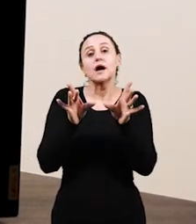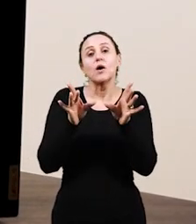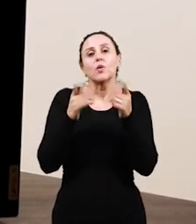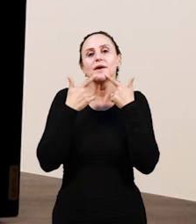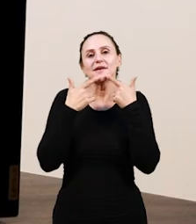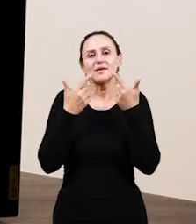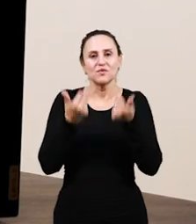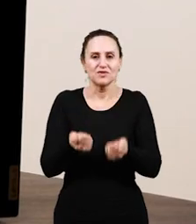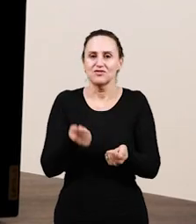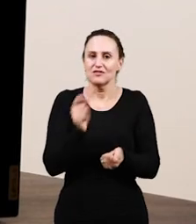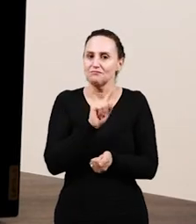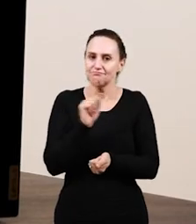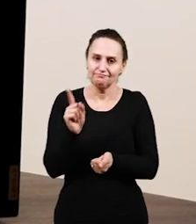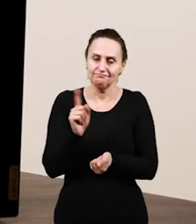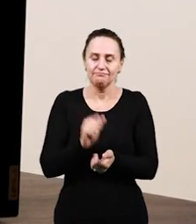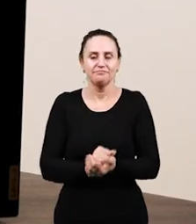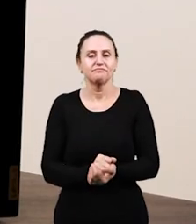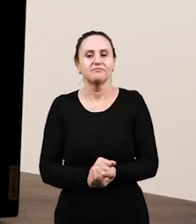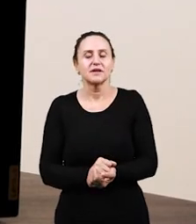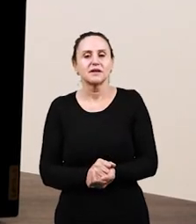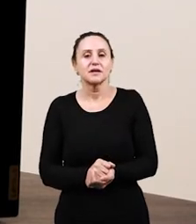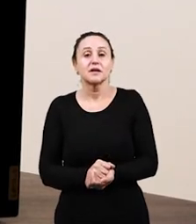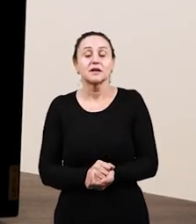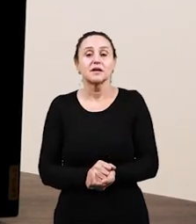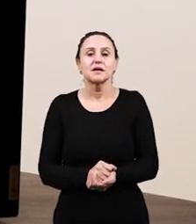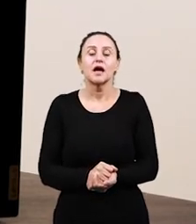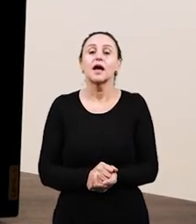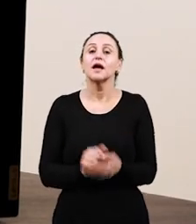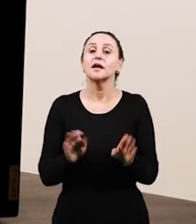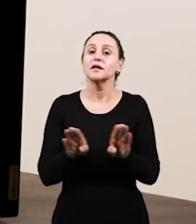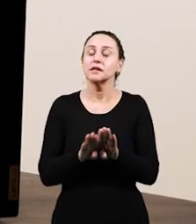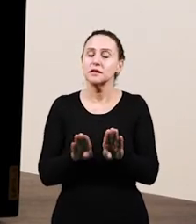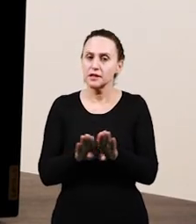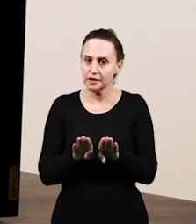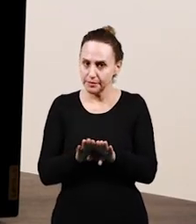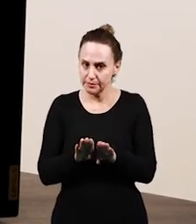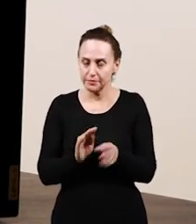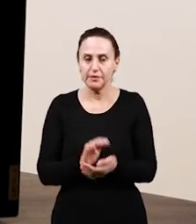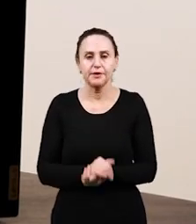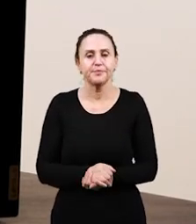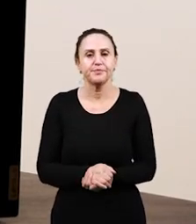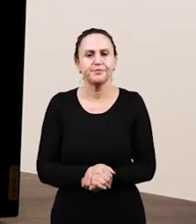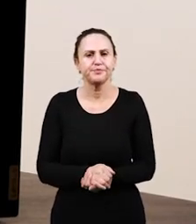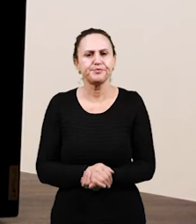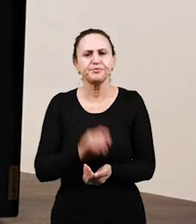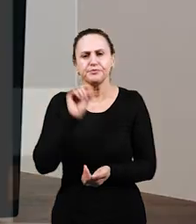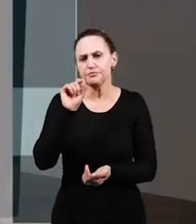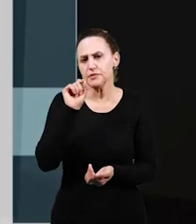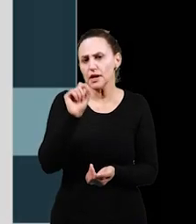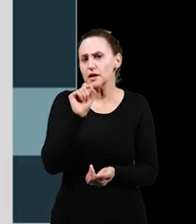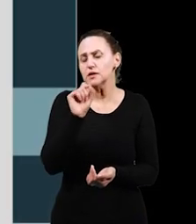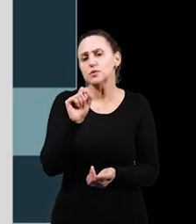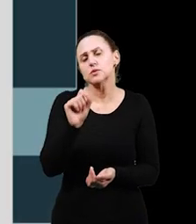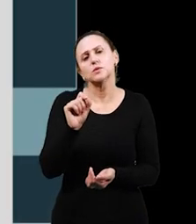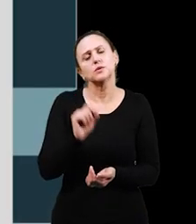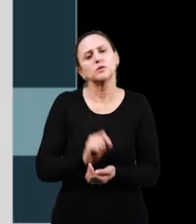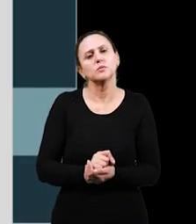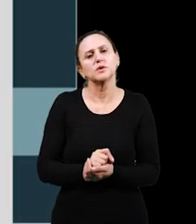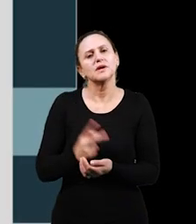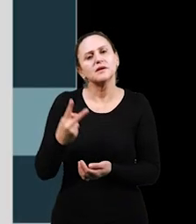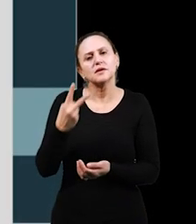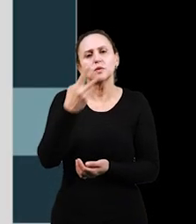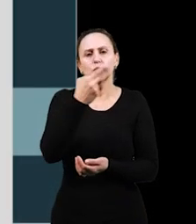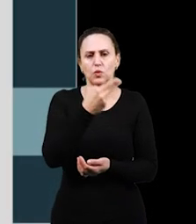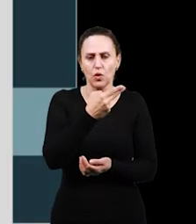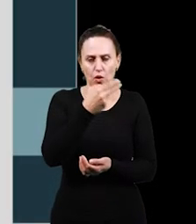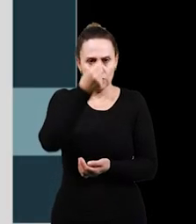linguística E aí eu falei um pouquinho para vocês ali Qual a implicação né do de